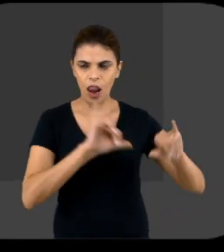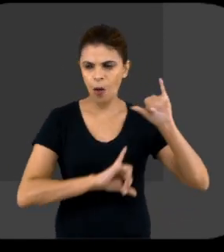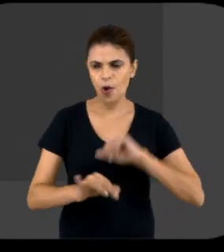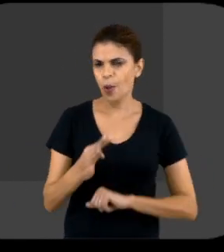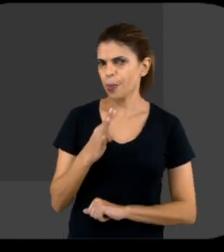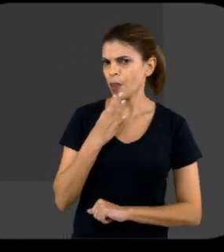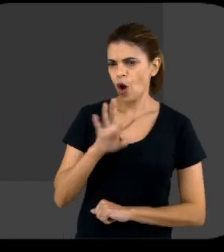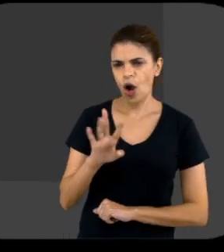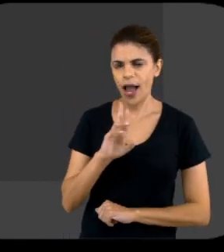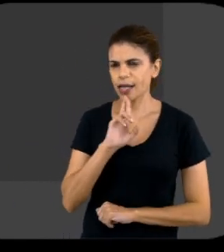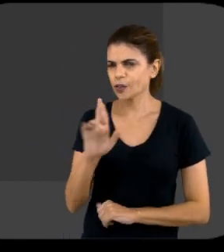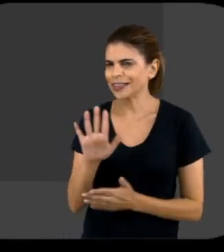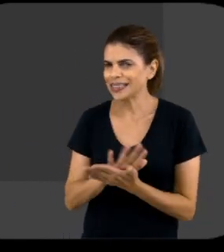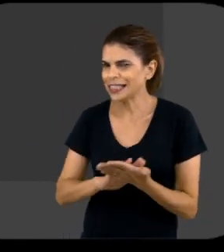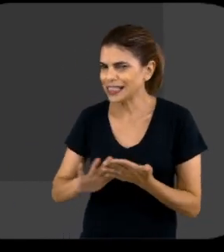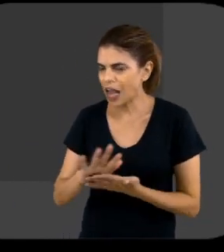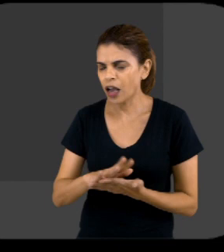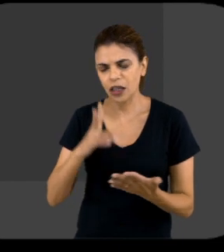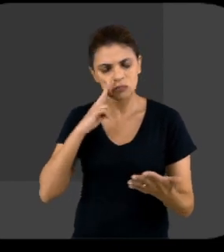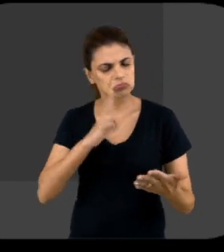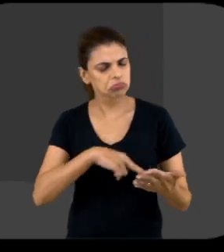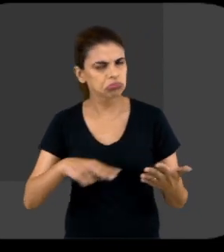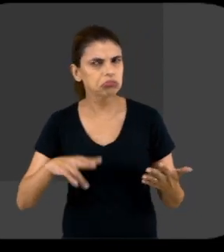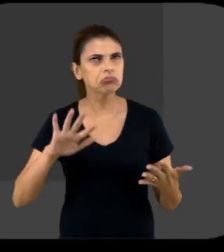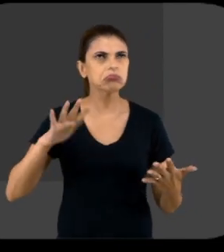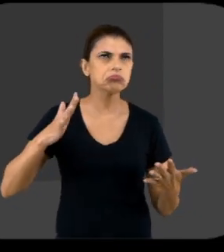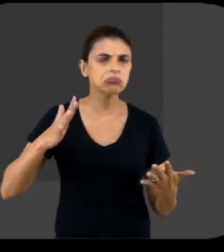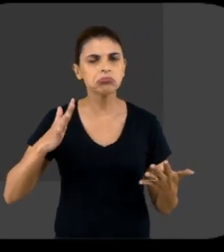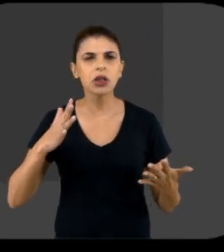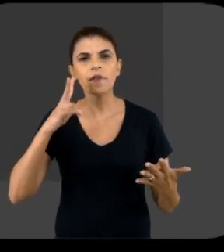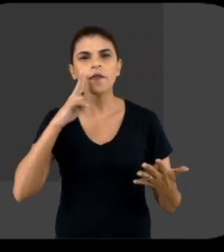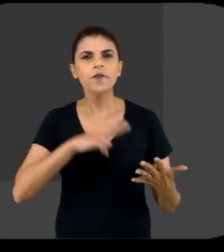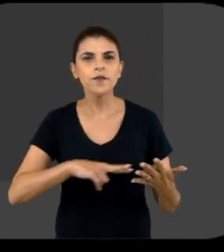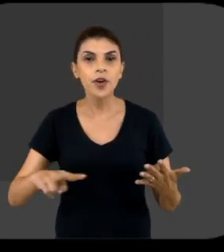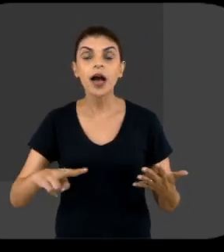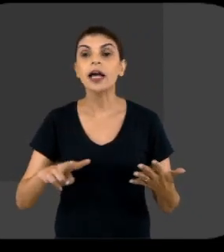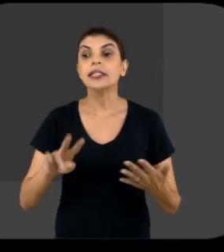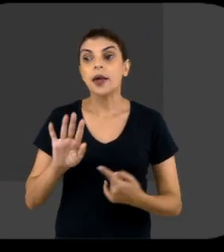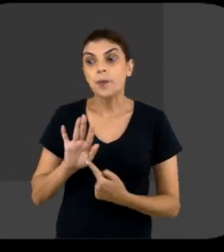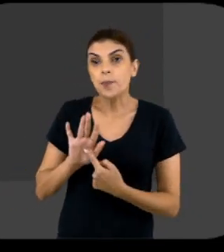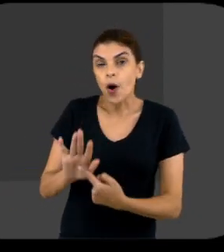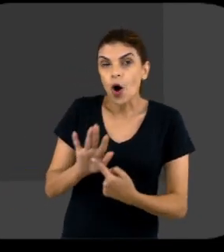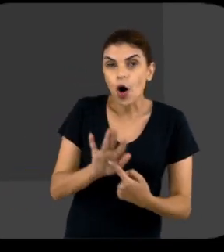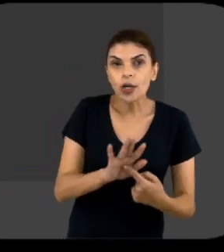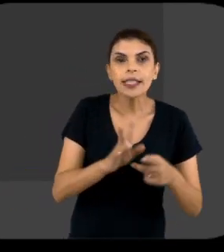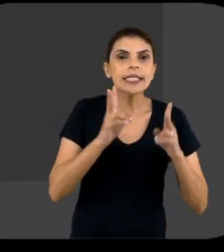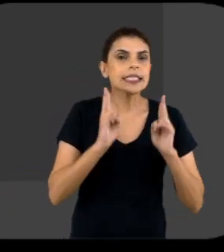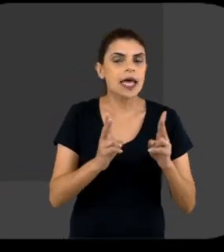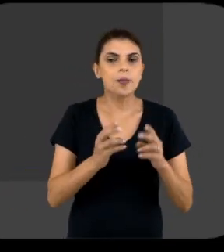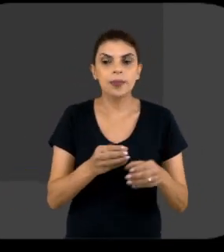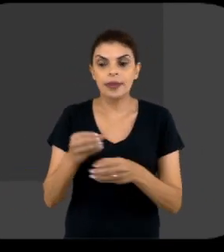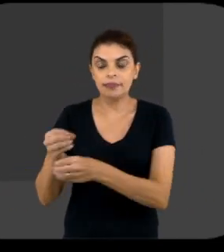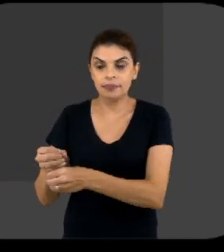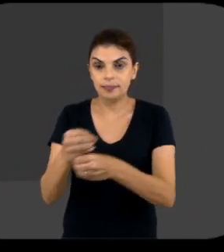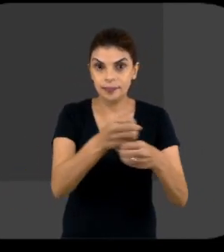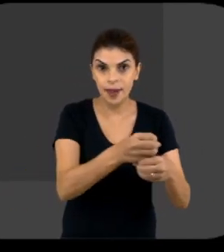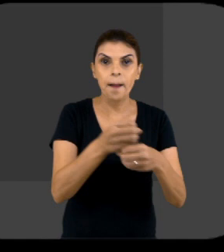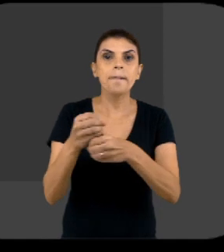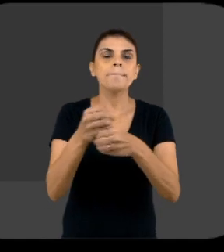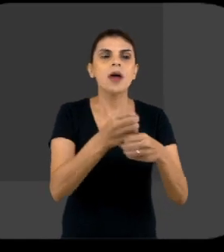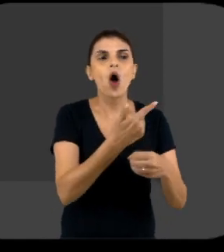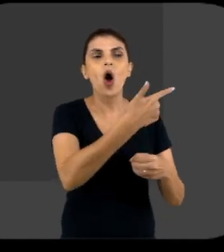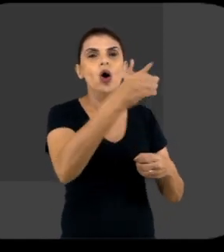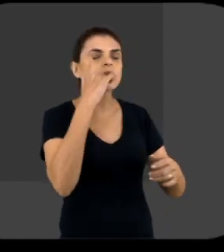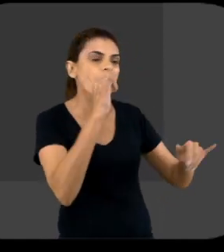não conhecem o resultado, eles realizam, executam a amostra, e essas amostras, elas são enviadas também para